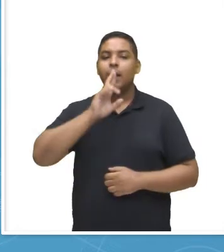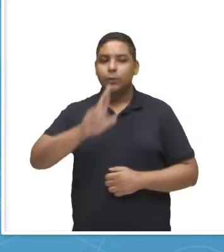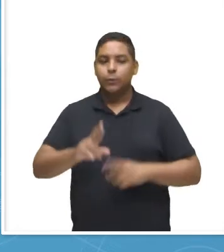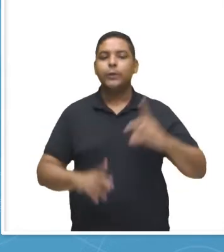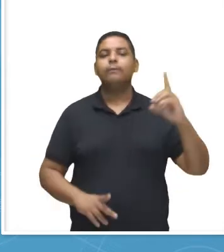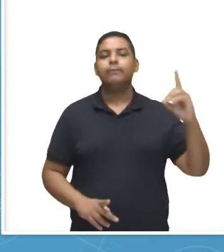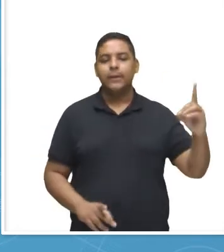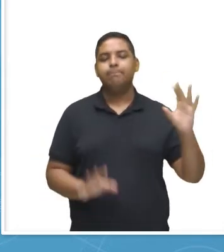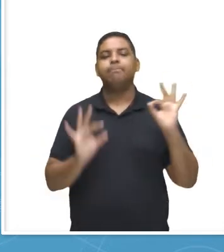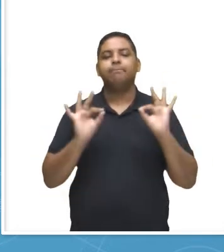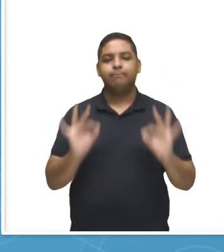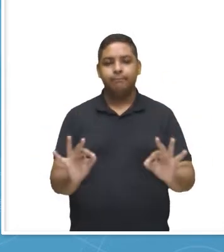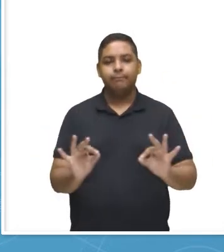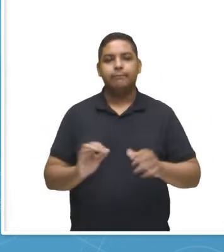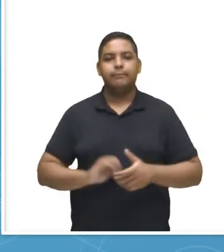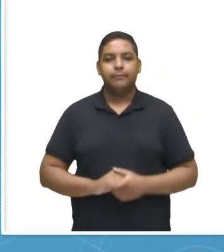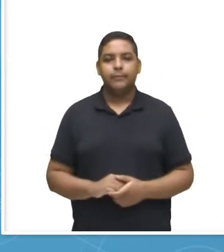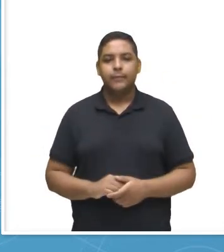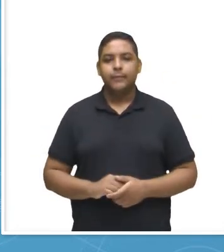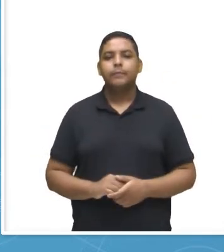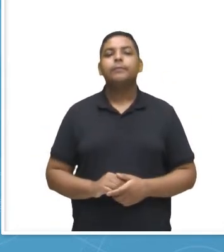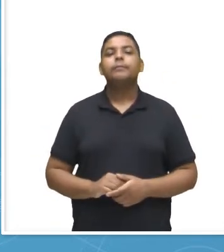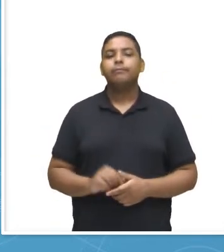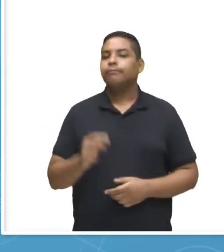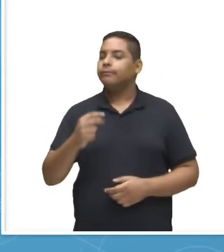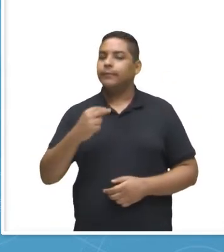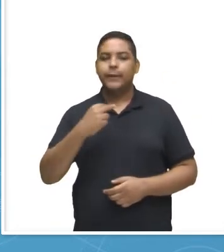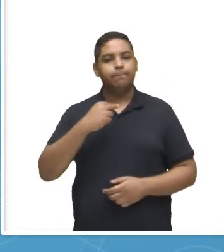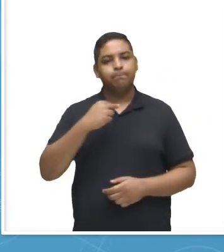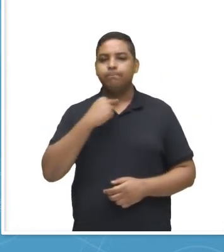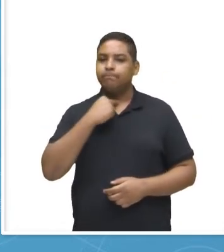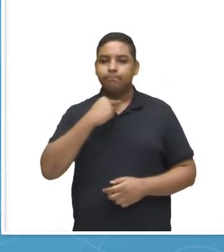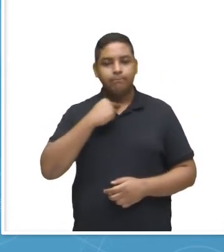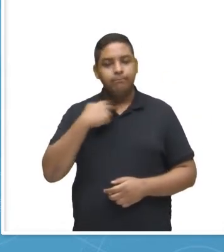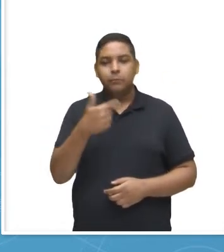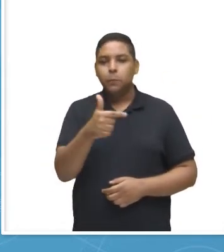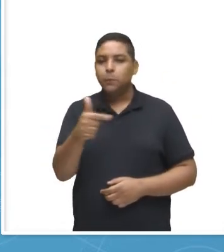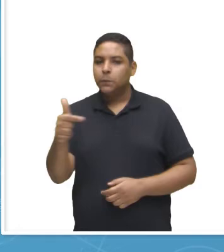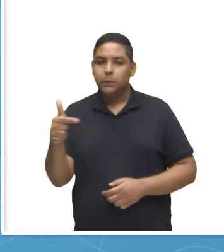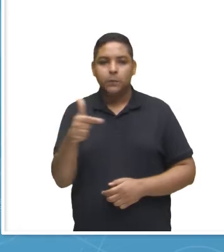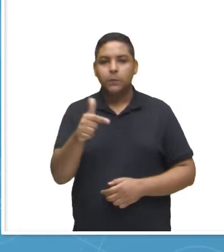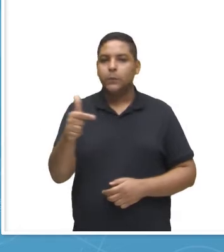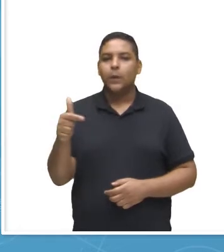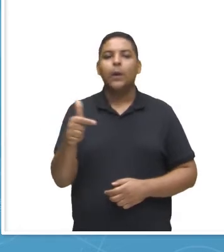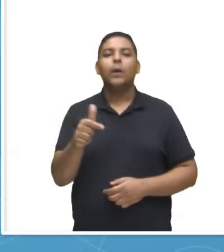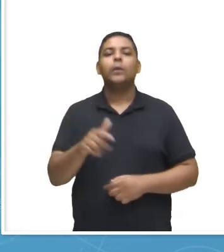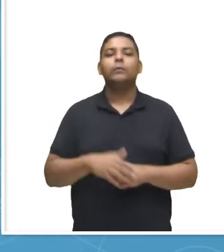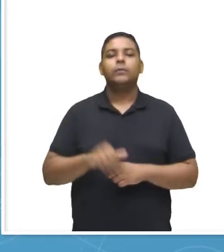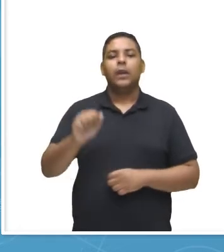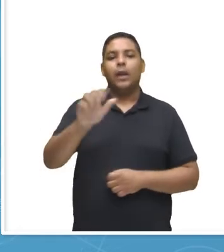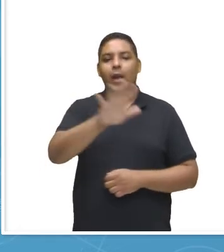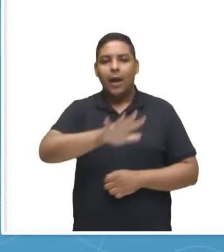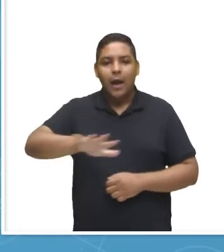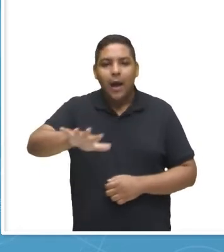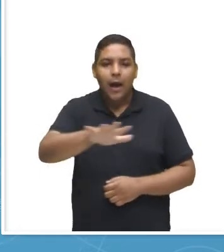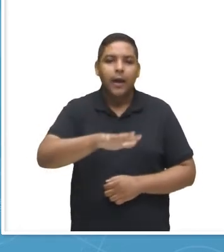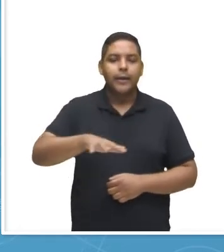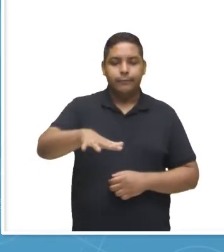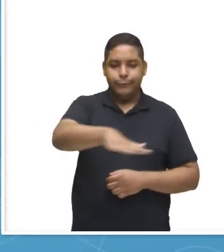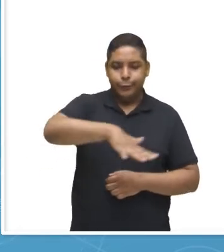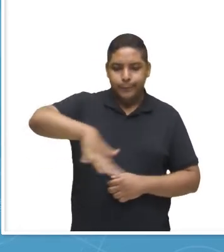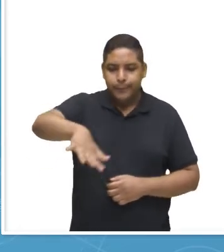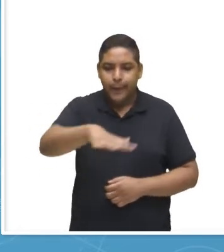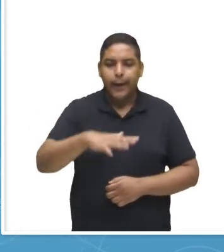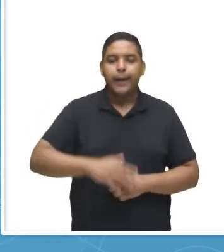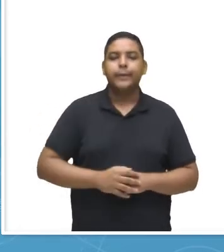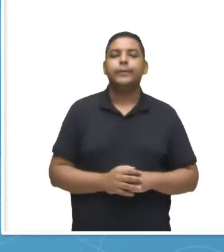respondeu a letra D, né? O ponto ele não possui definição, ele não tem como ser definido, ele não tem área, não tem espaço, né? Não